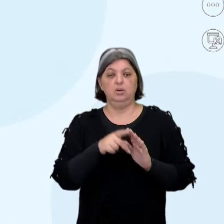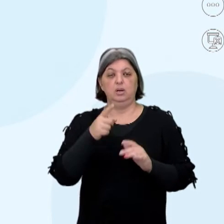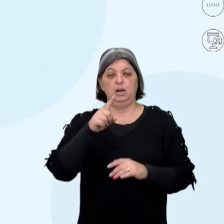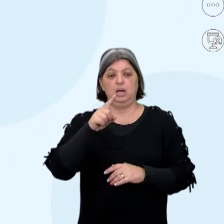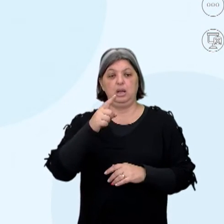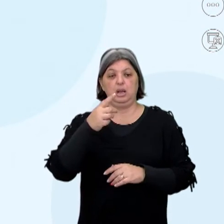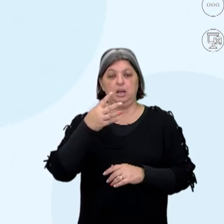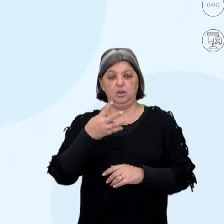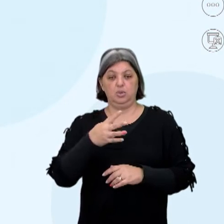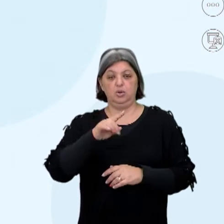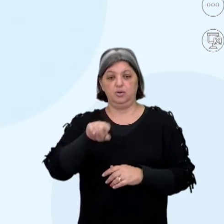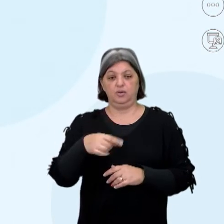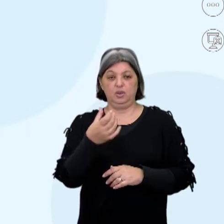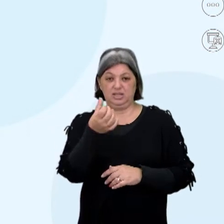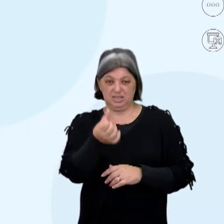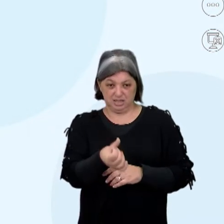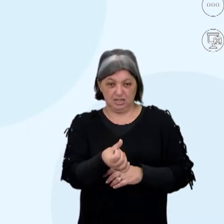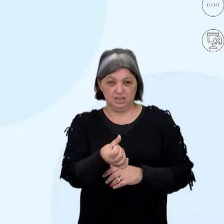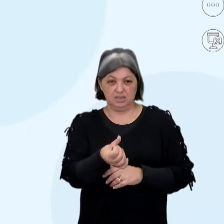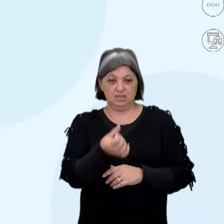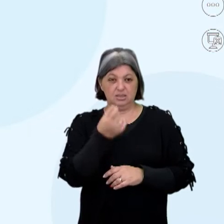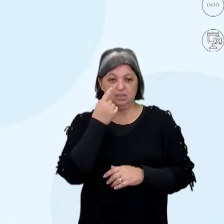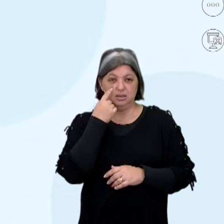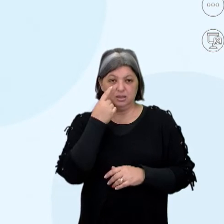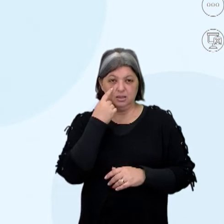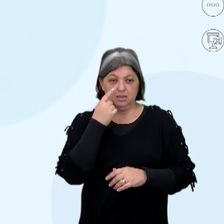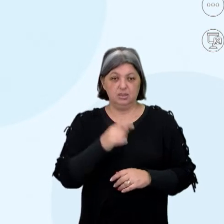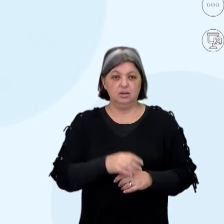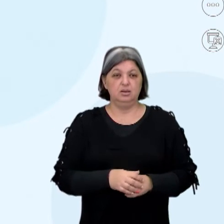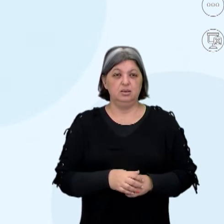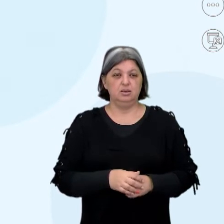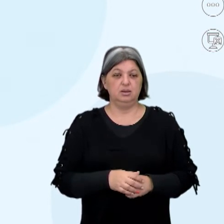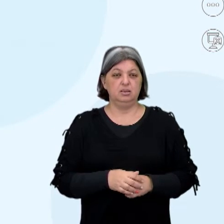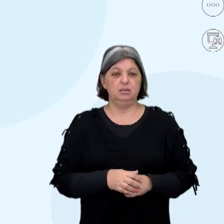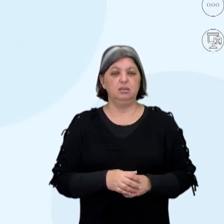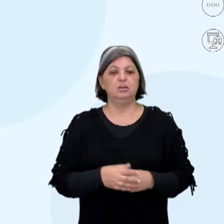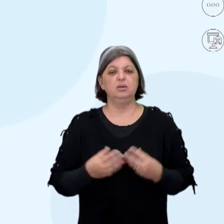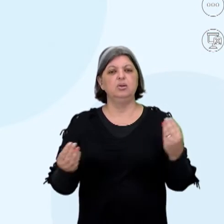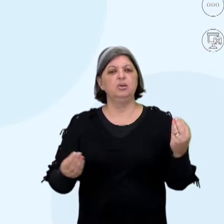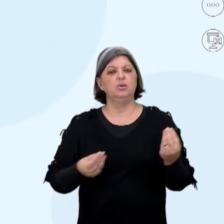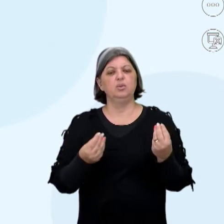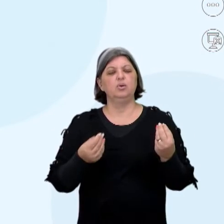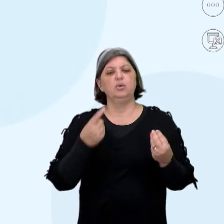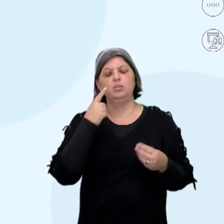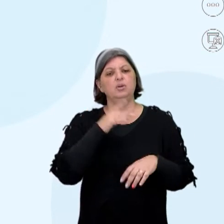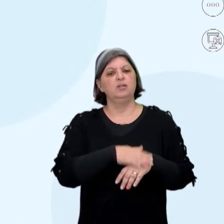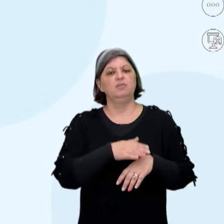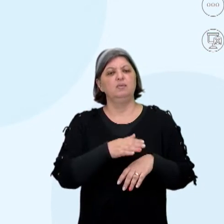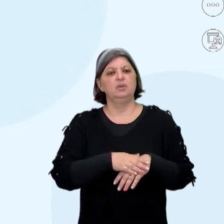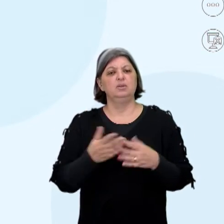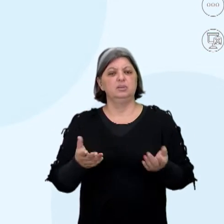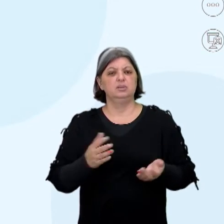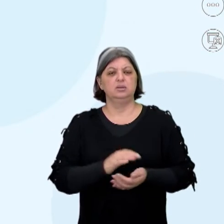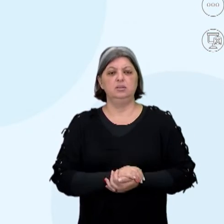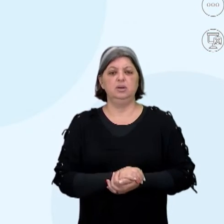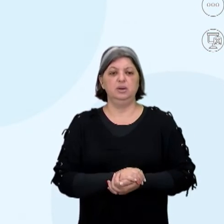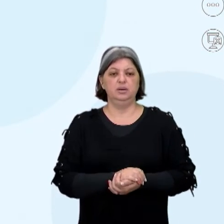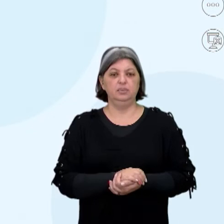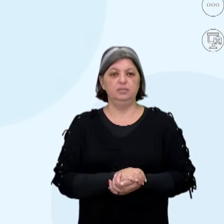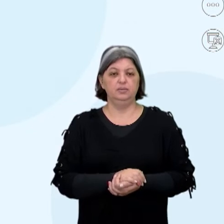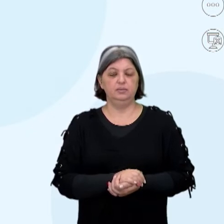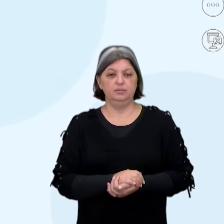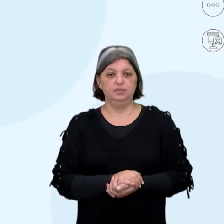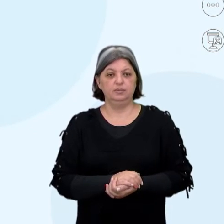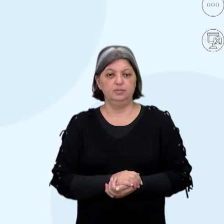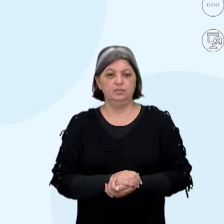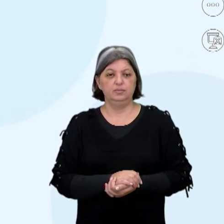40.414,6, ok? Somando todos esses valores. Ô, professor, mas como que eu vou fazer isso aí, tá? É o